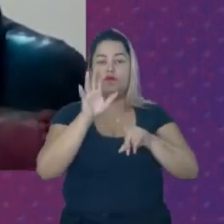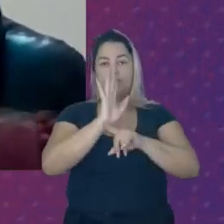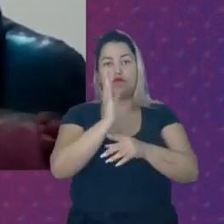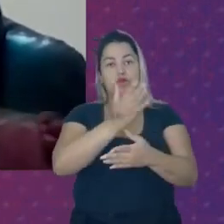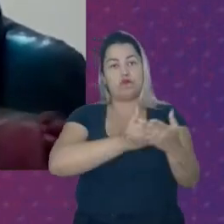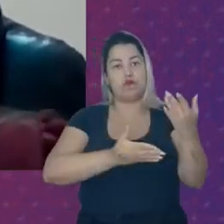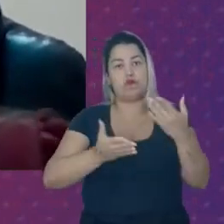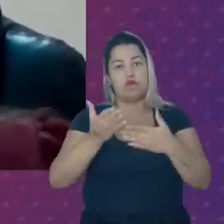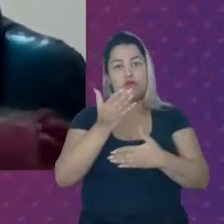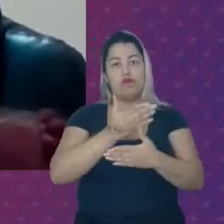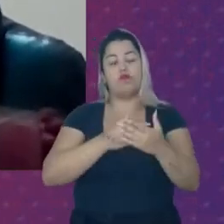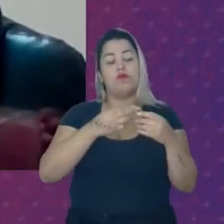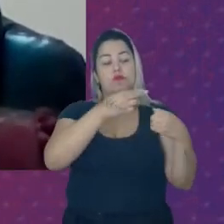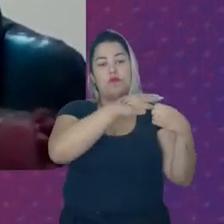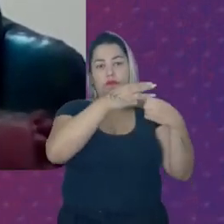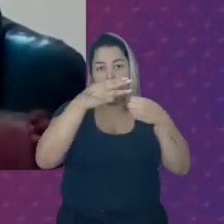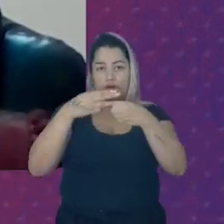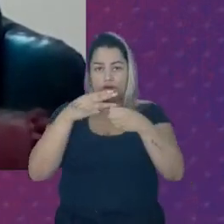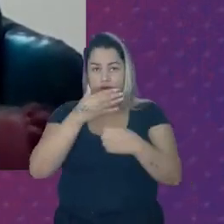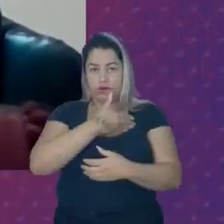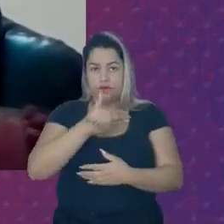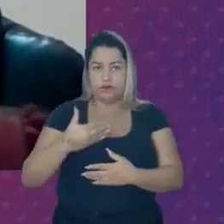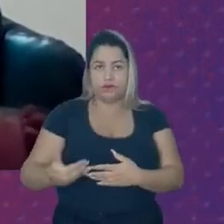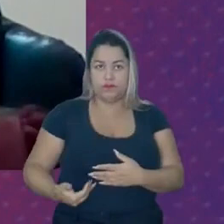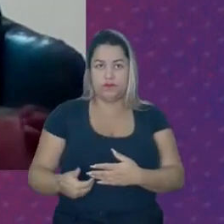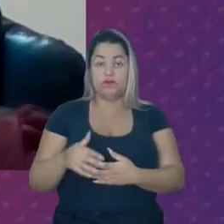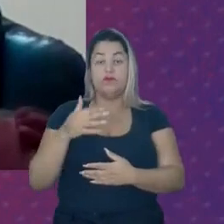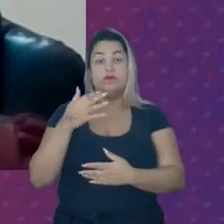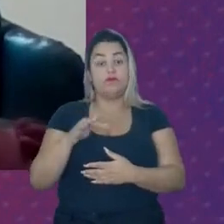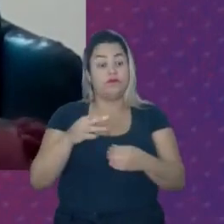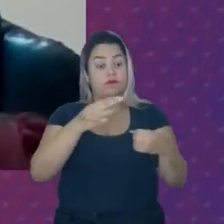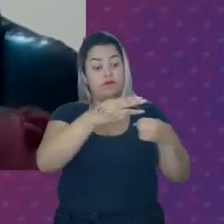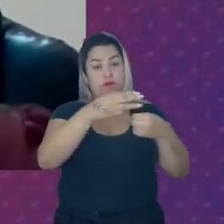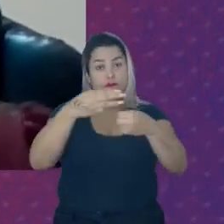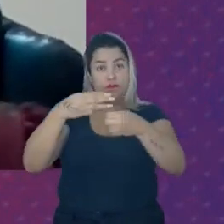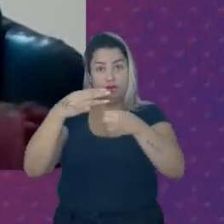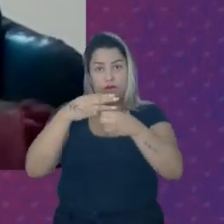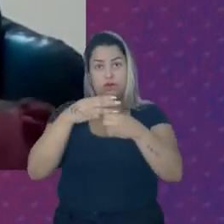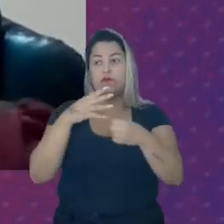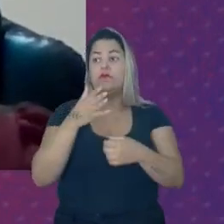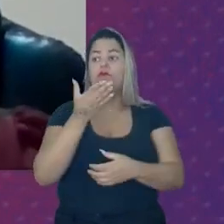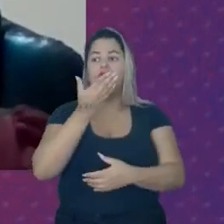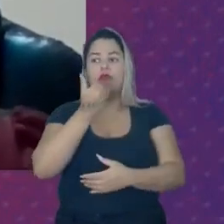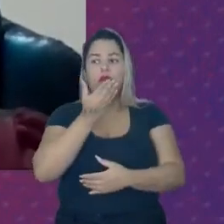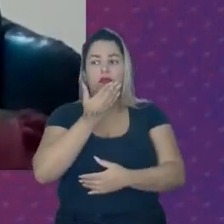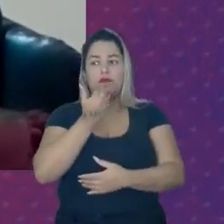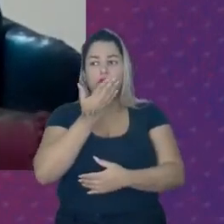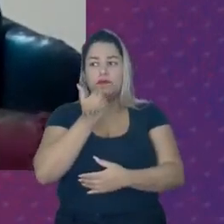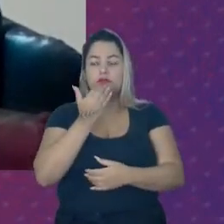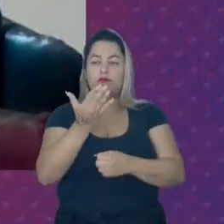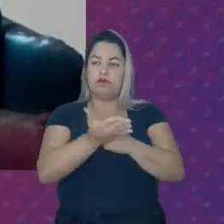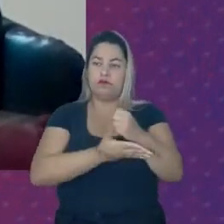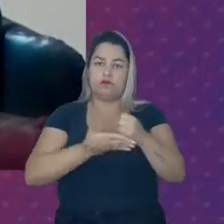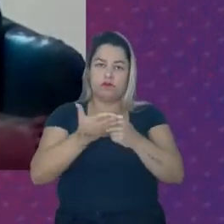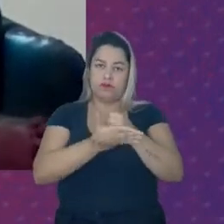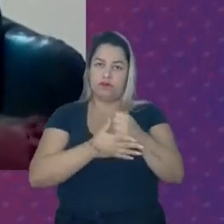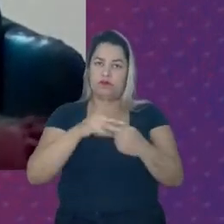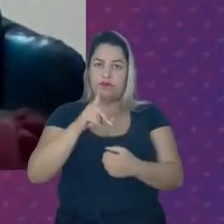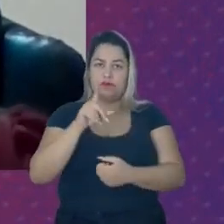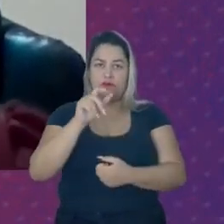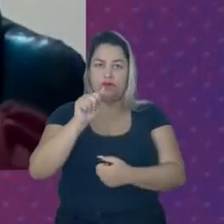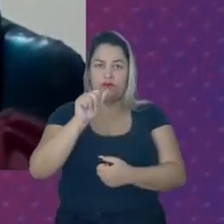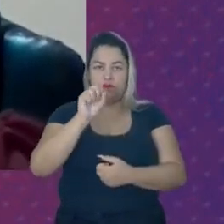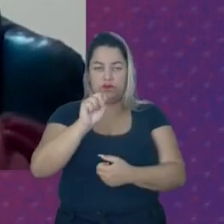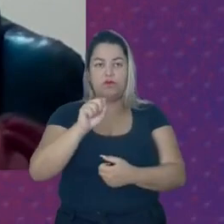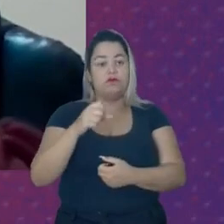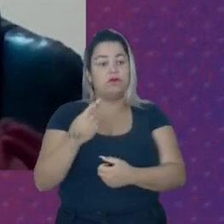muito direta dos municípios com o governo federal. Os municípios é quem alimenta essa base de dados do cadastro